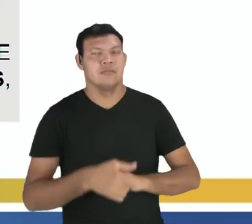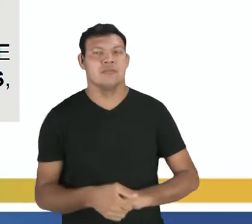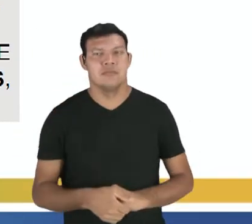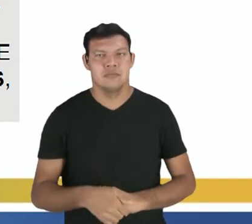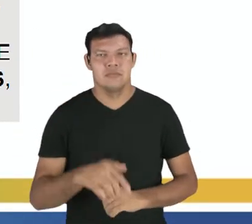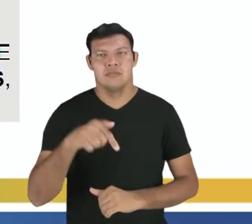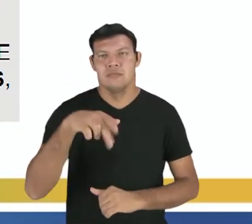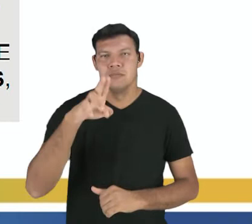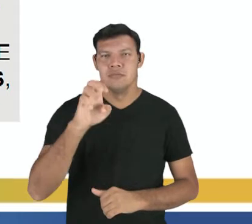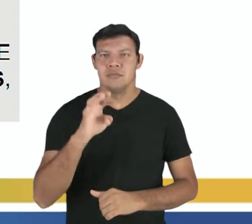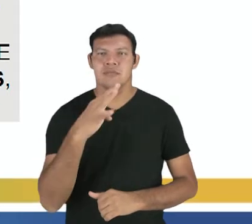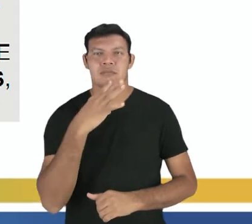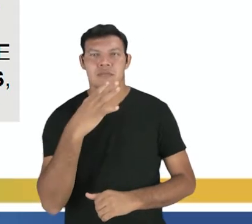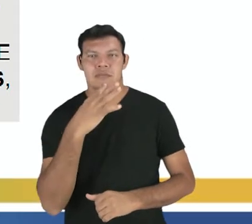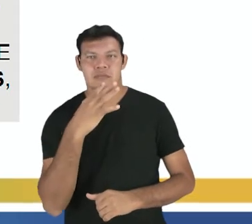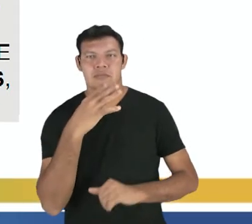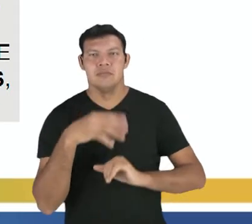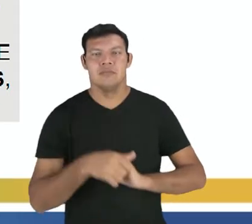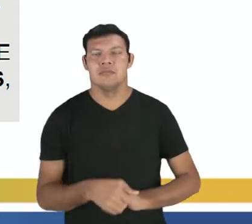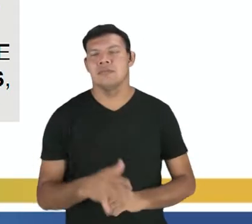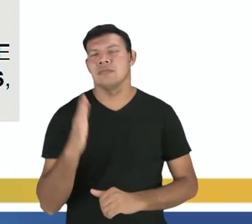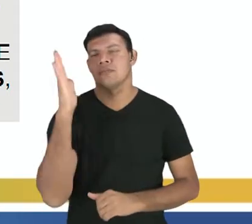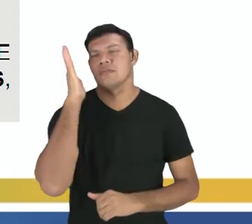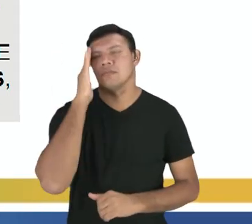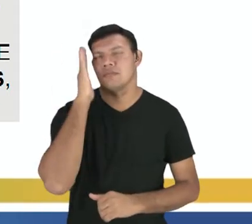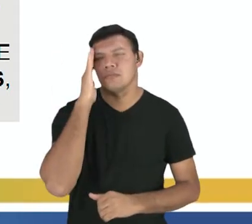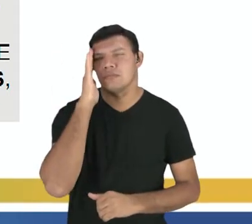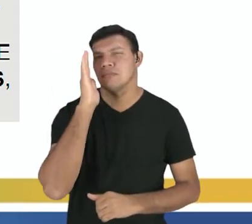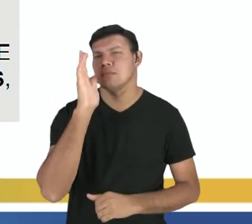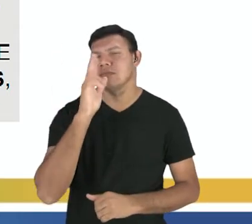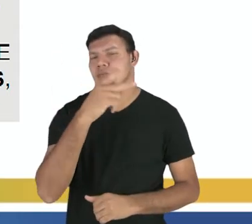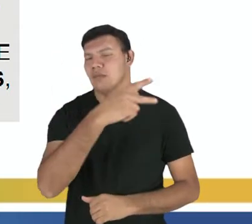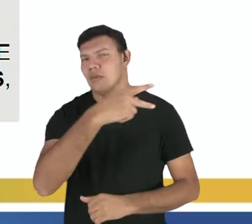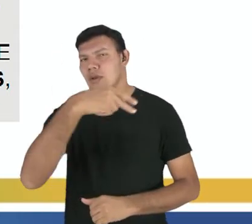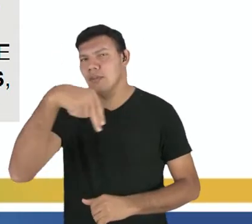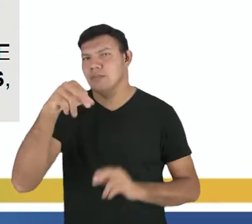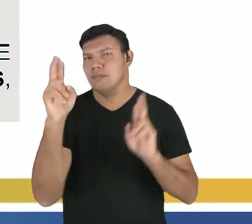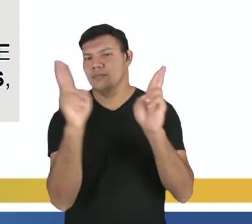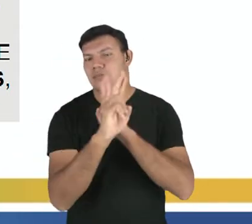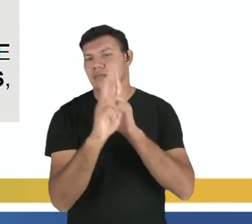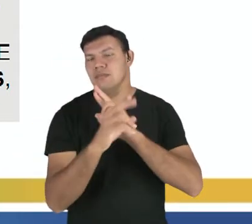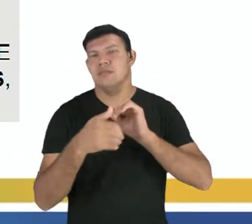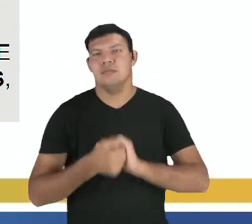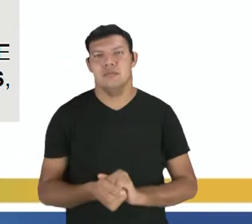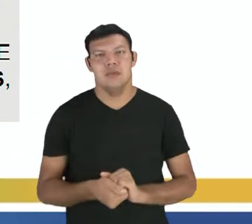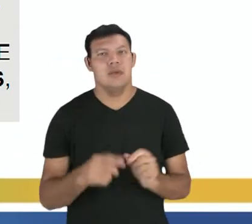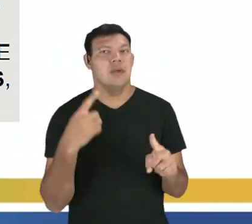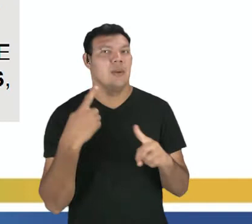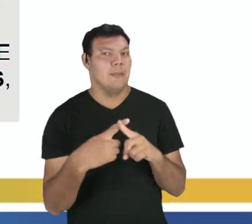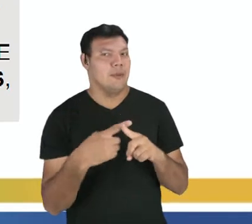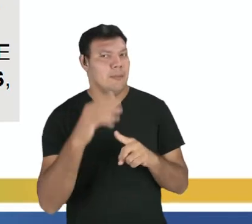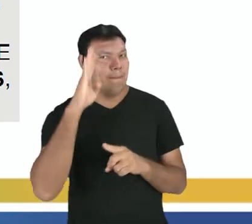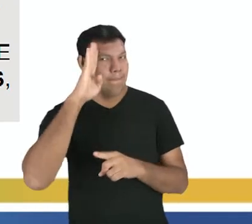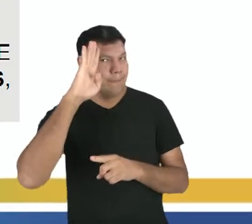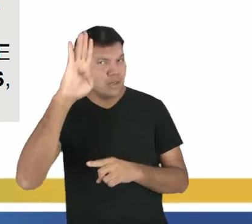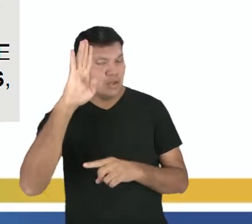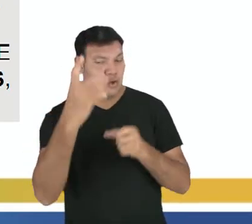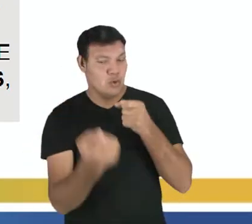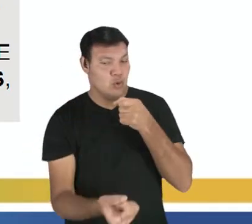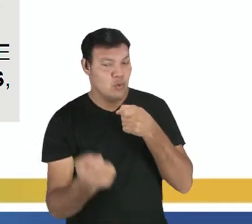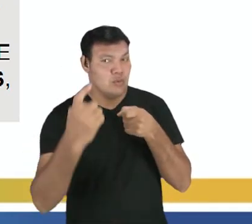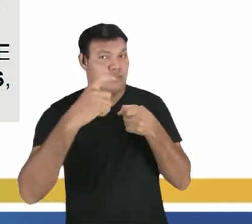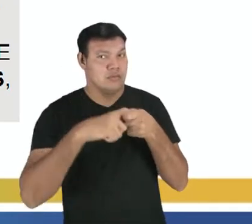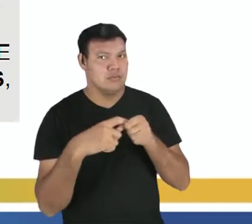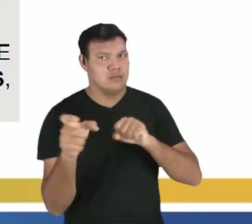que conheço. E como você vai saber que a palavra que é um pronome relativo? porque, principalmente, vai retomar